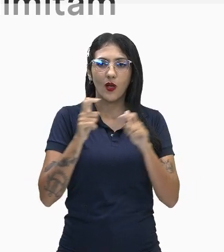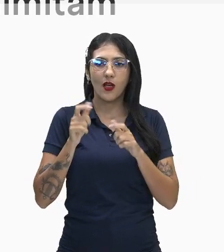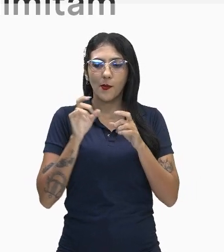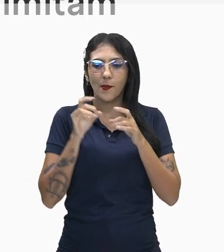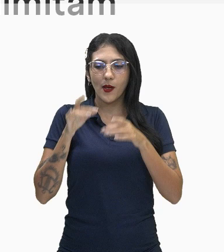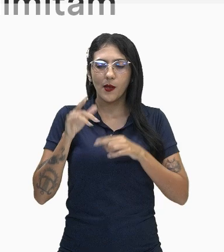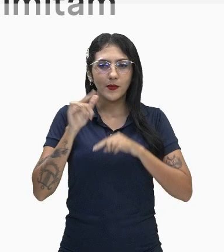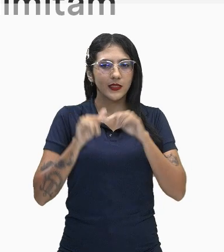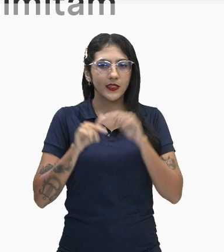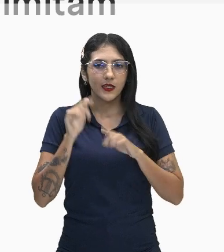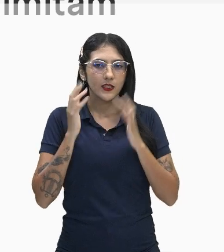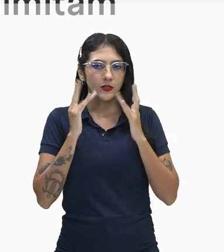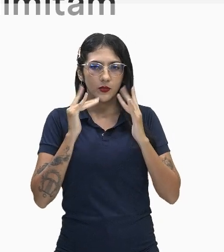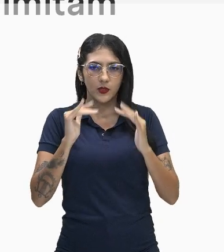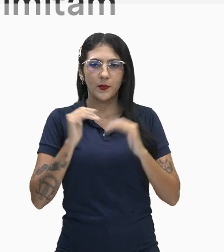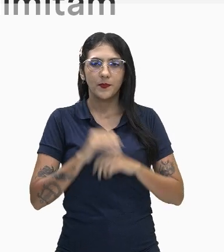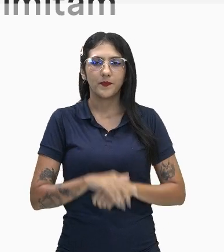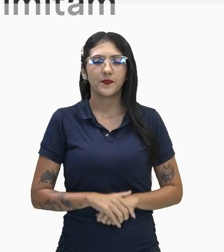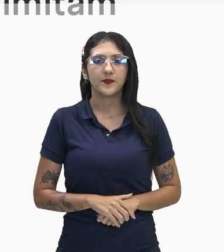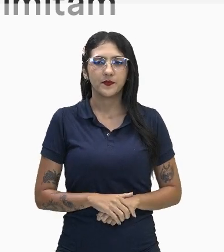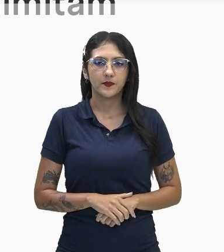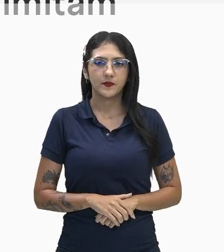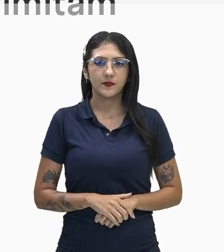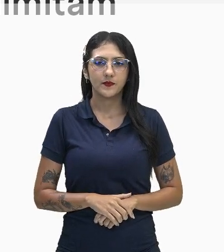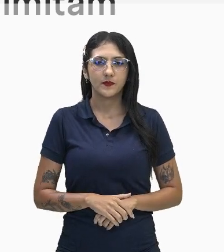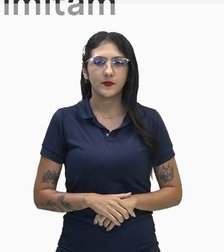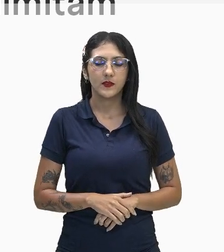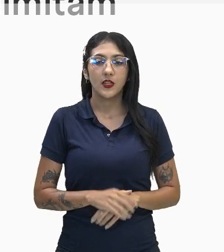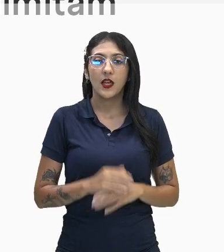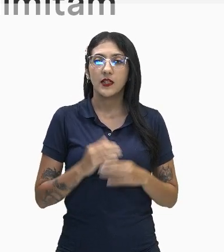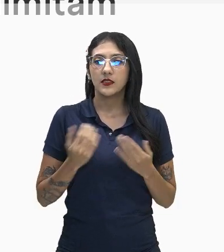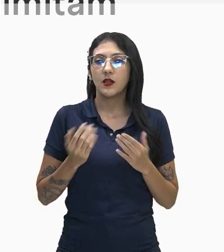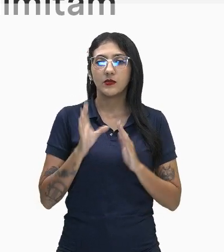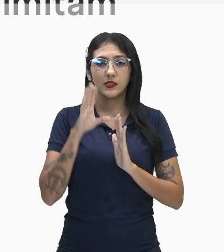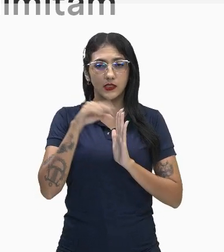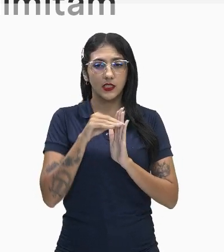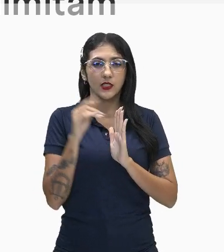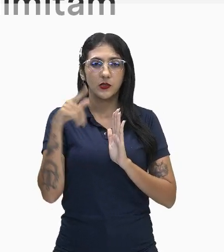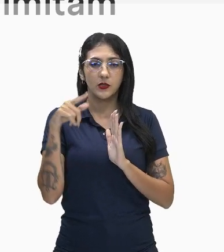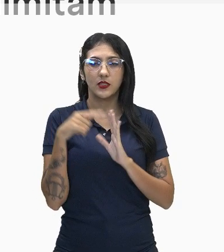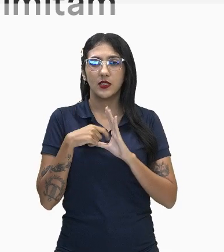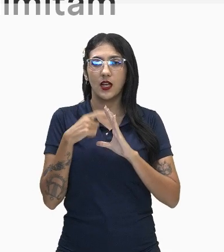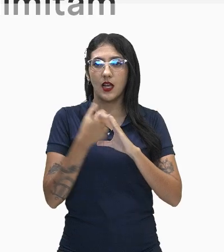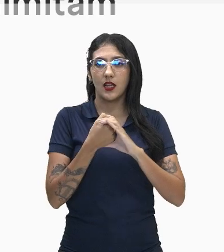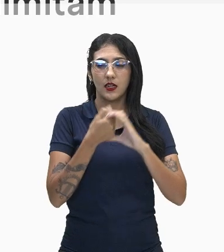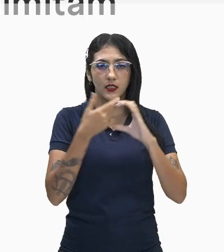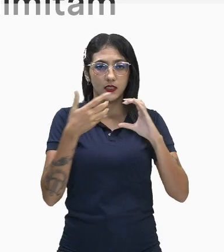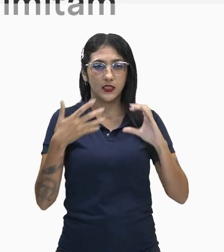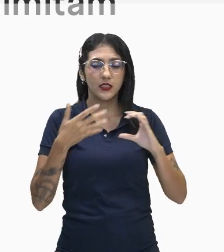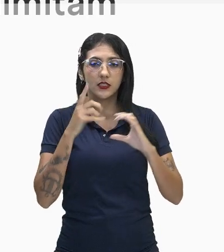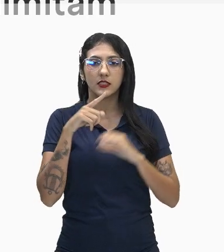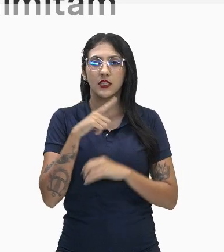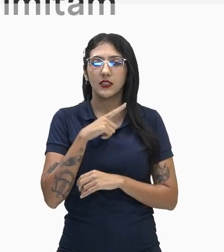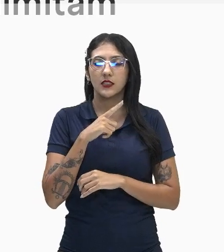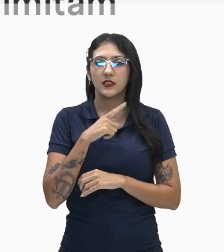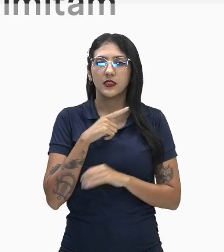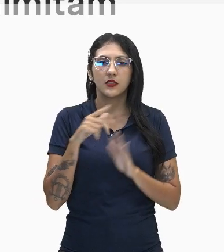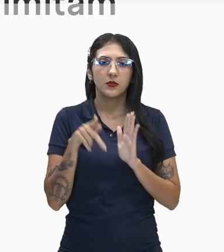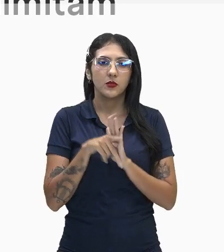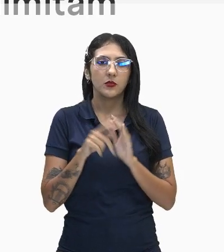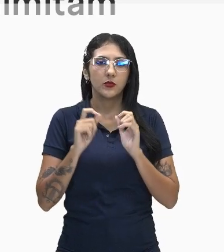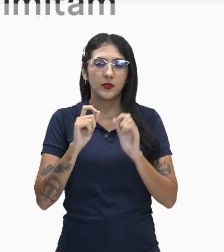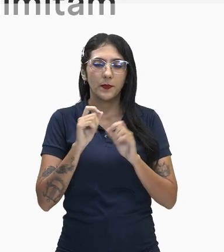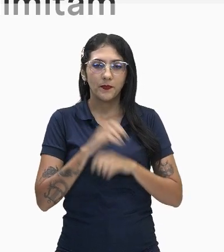de sedimentos. Então, entre esses escudos cristalinos, nós temos ali a presença da